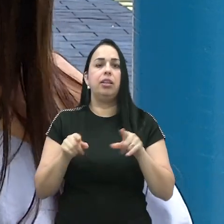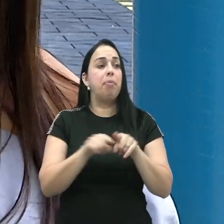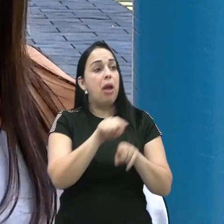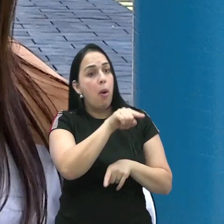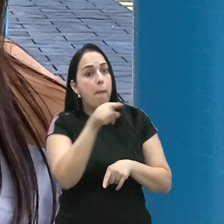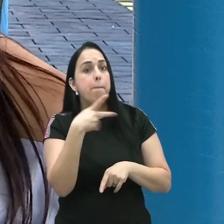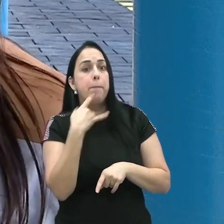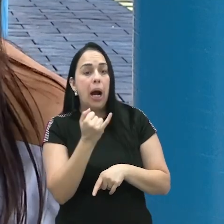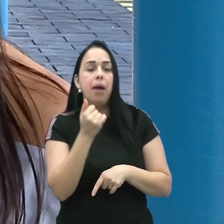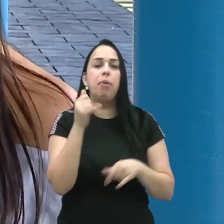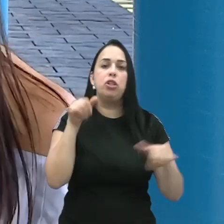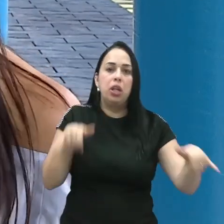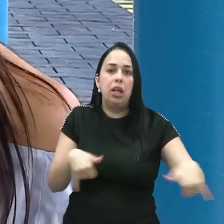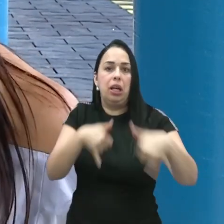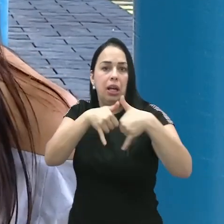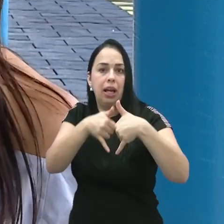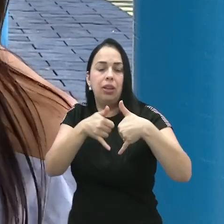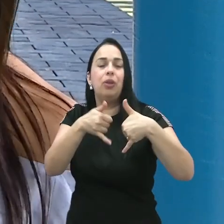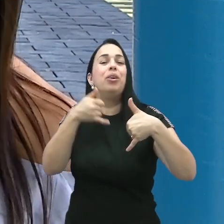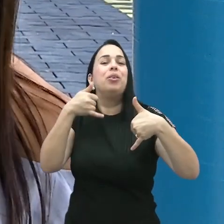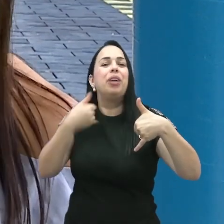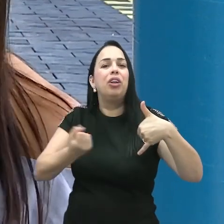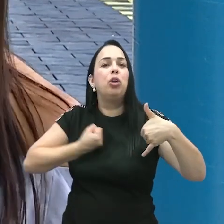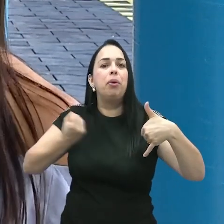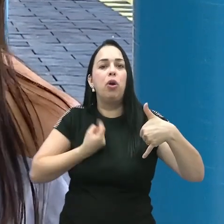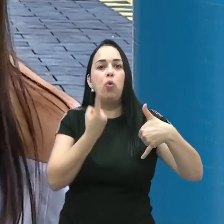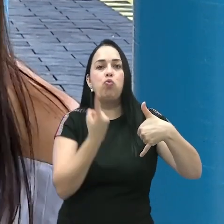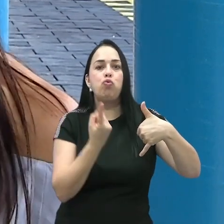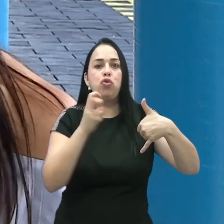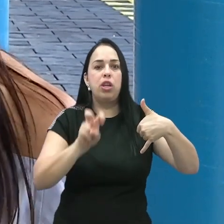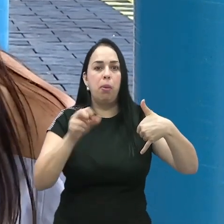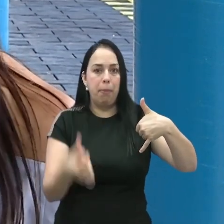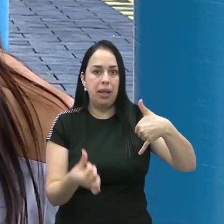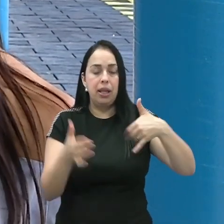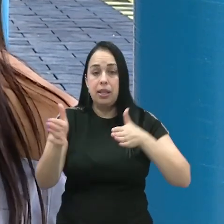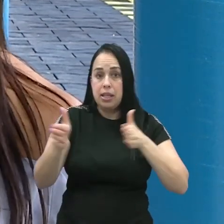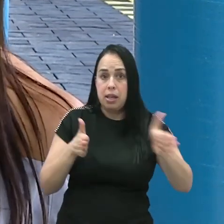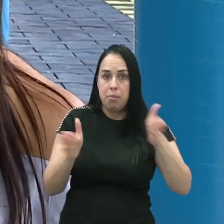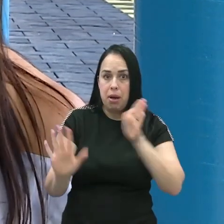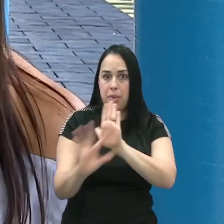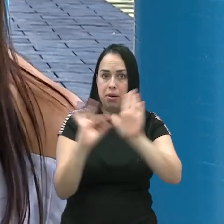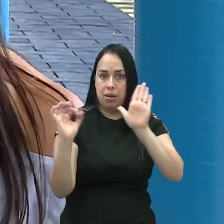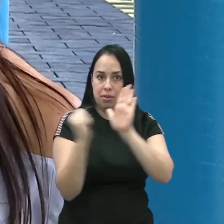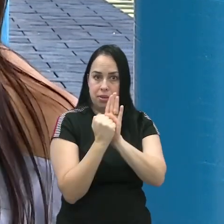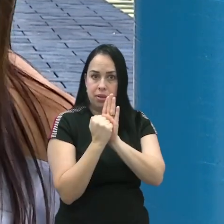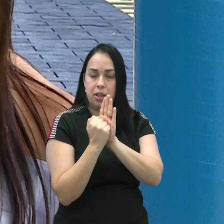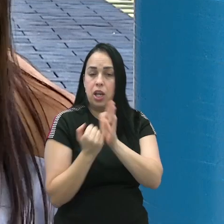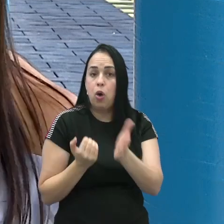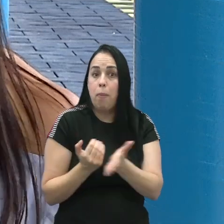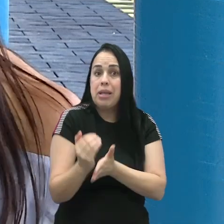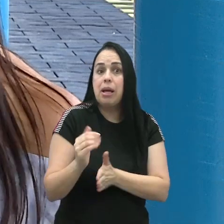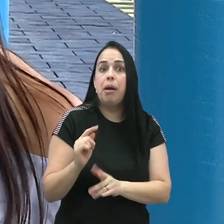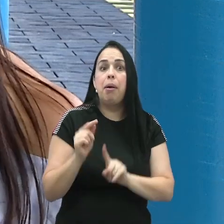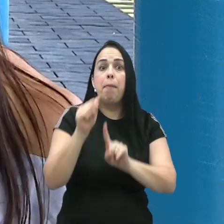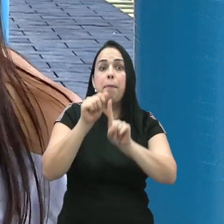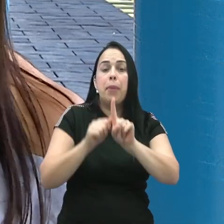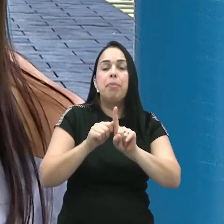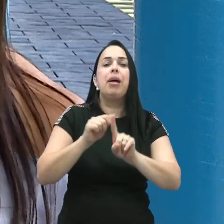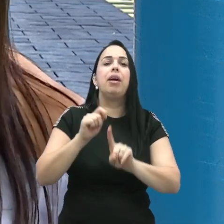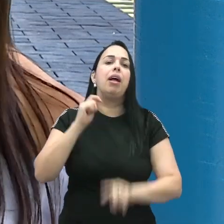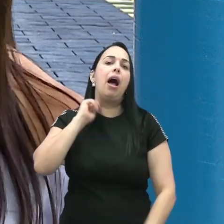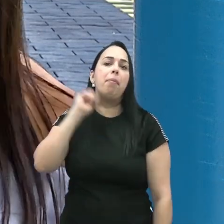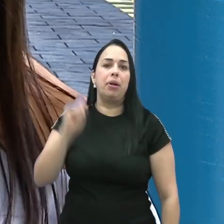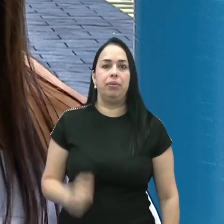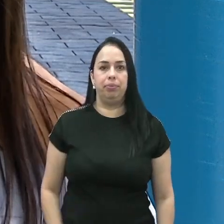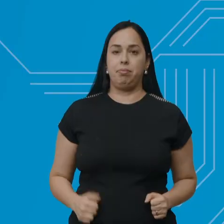secretaria, mas o pai também pode fazer pelo pré-Facebook ou ligar e agendar no 156. Está previsto esse período para a